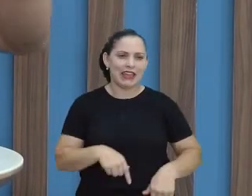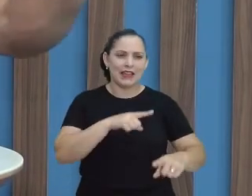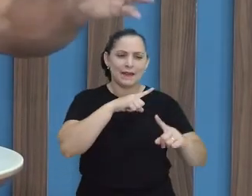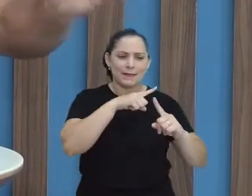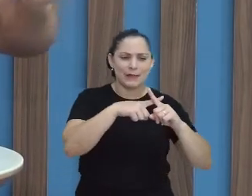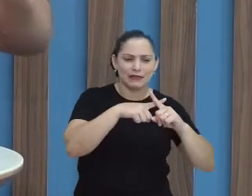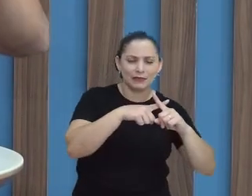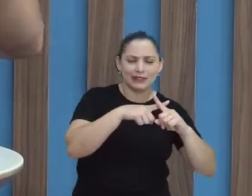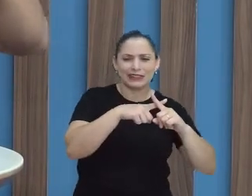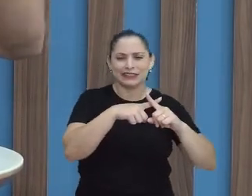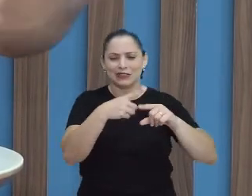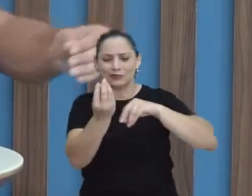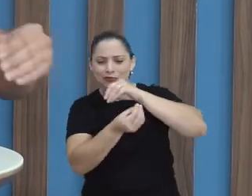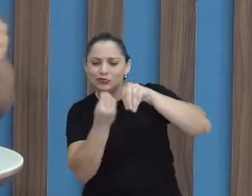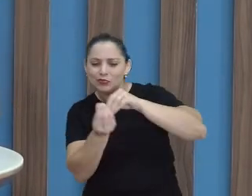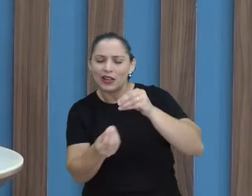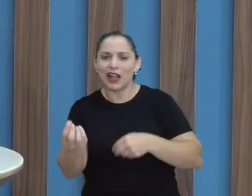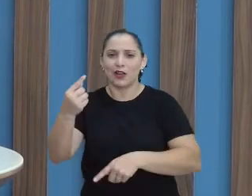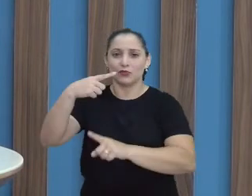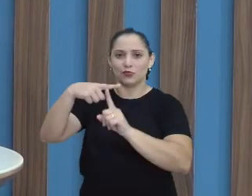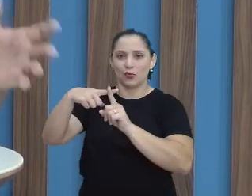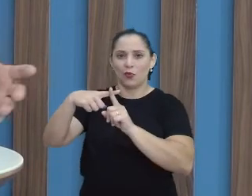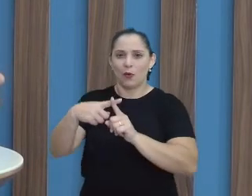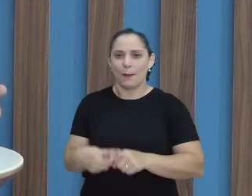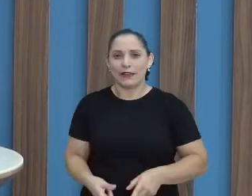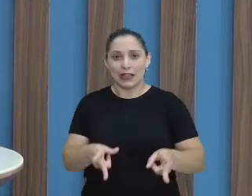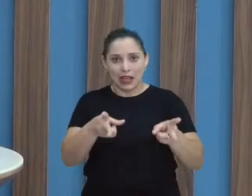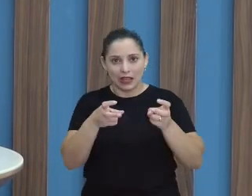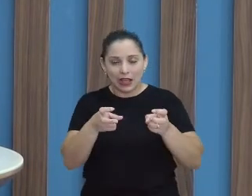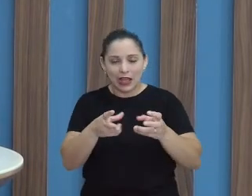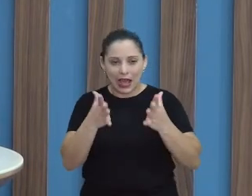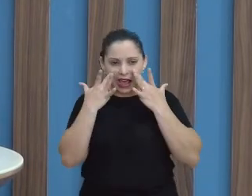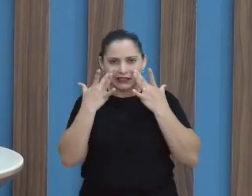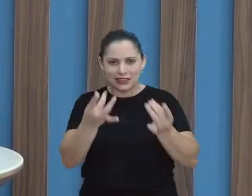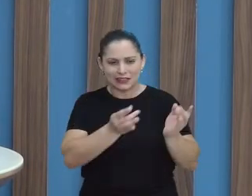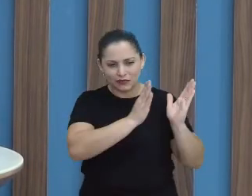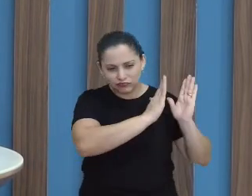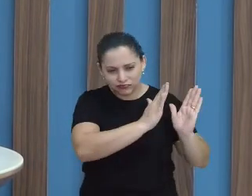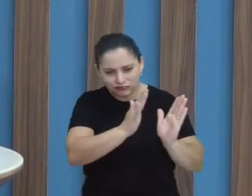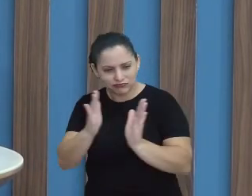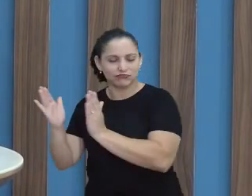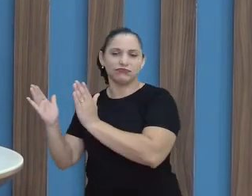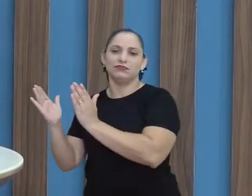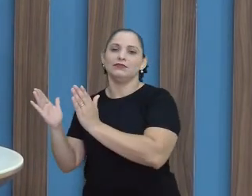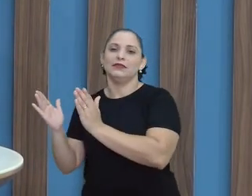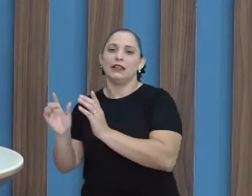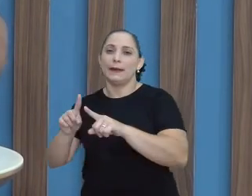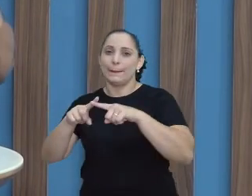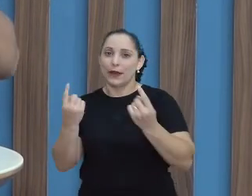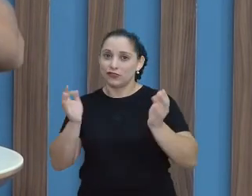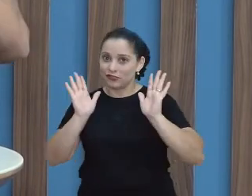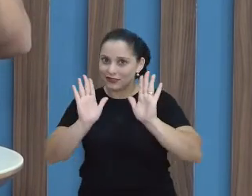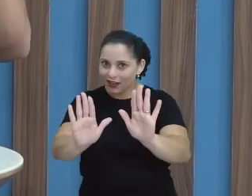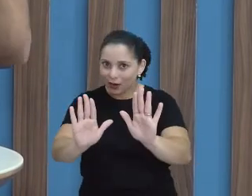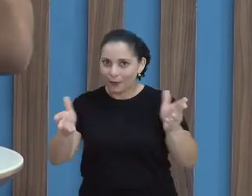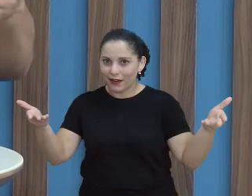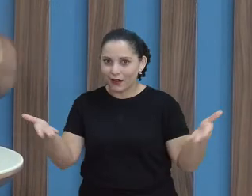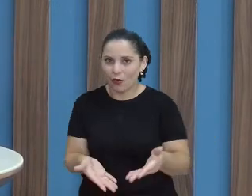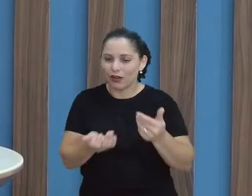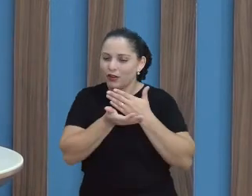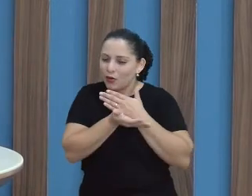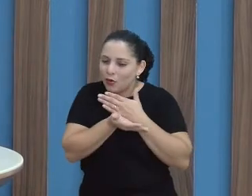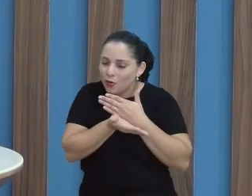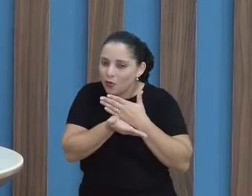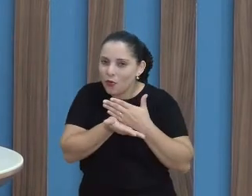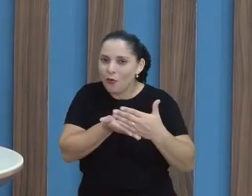você precisa prestar atenção na ordem, né? Que você precisa resolver uma expressão. Mas lembre-se, a gente está começando aqui,